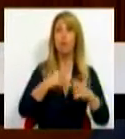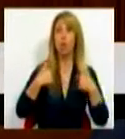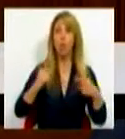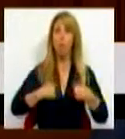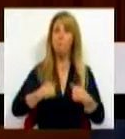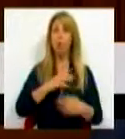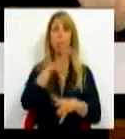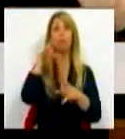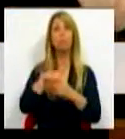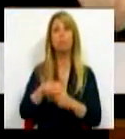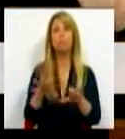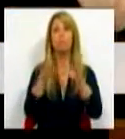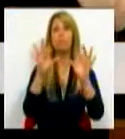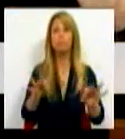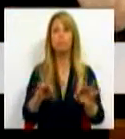do revisor oficial de contas.